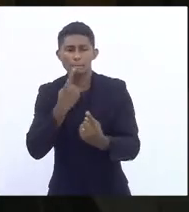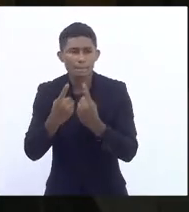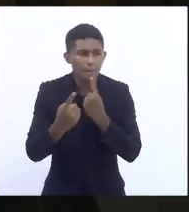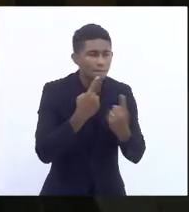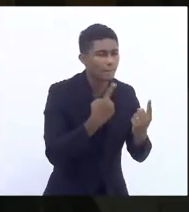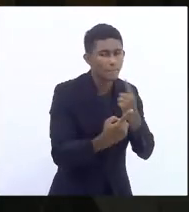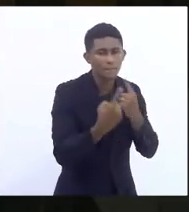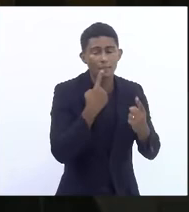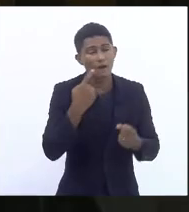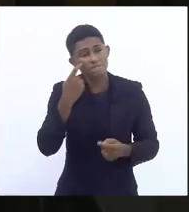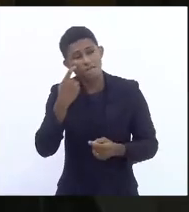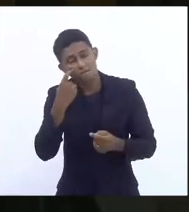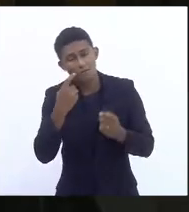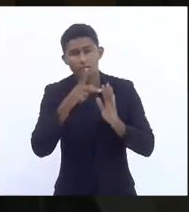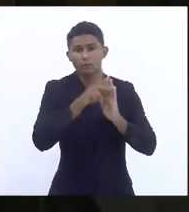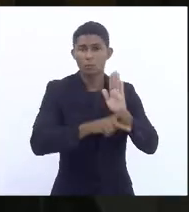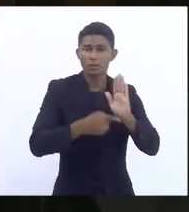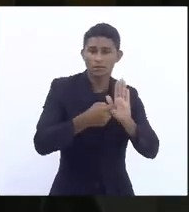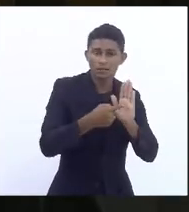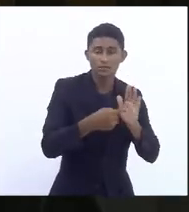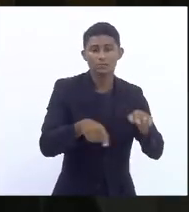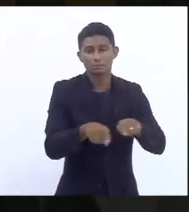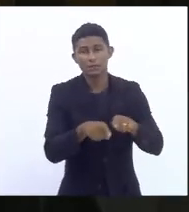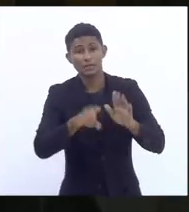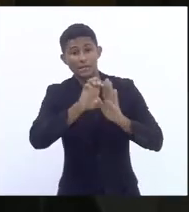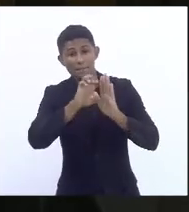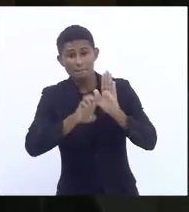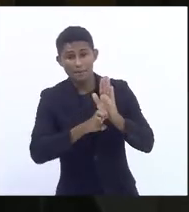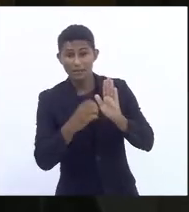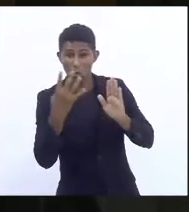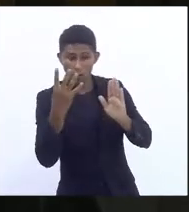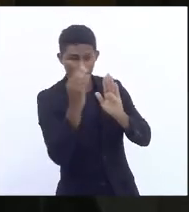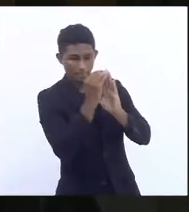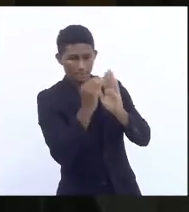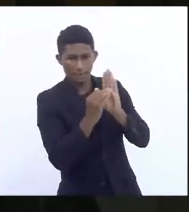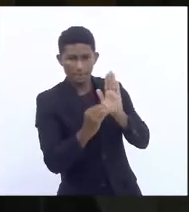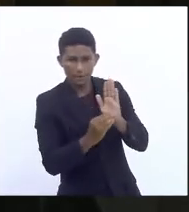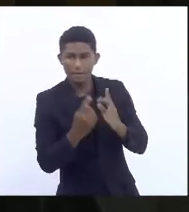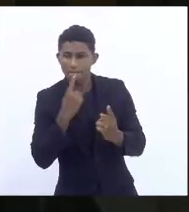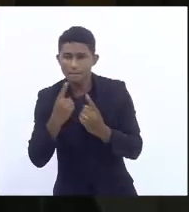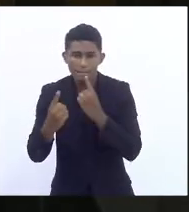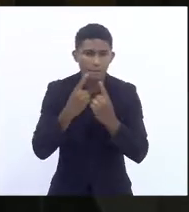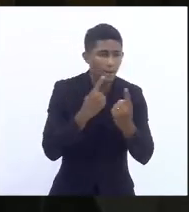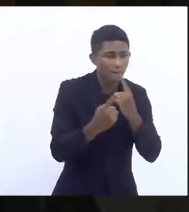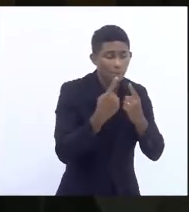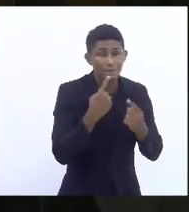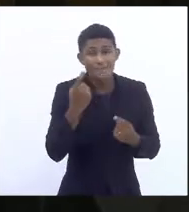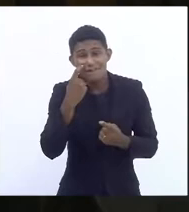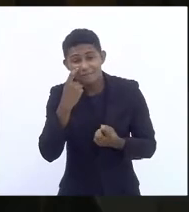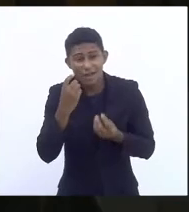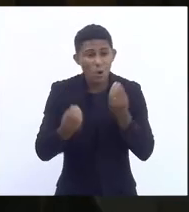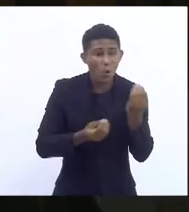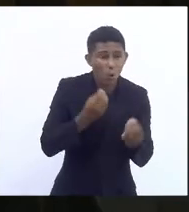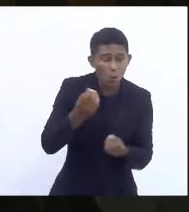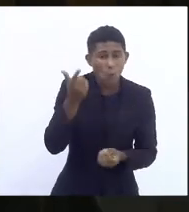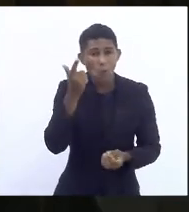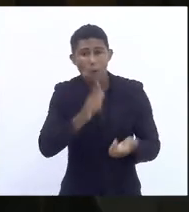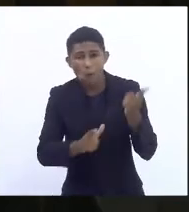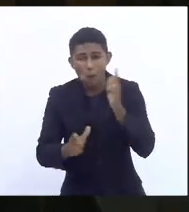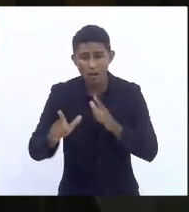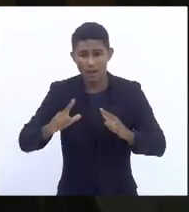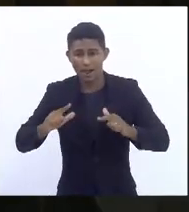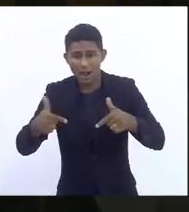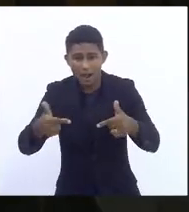projeto e suas 4 emendas, para a gente construir, né, um caminho nesse sentido